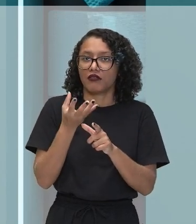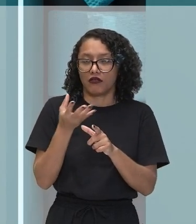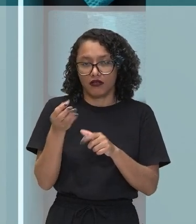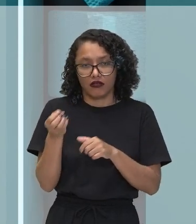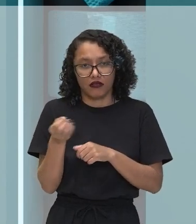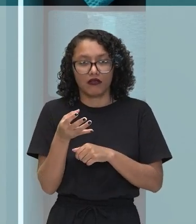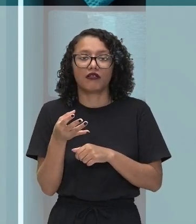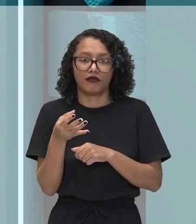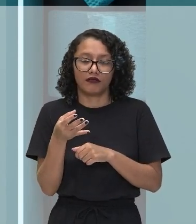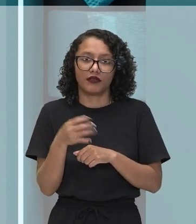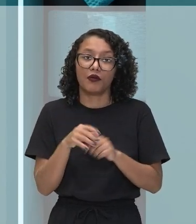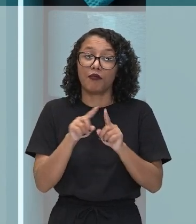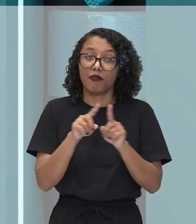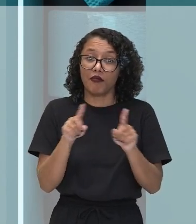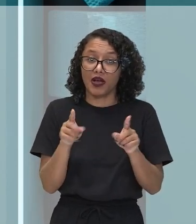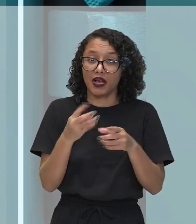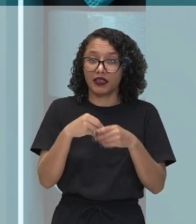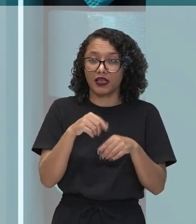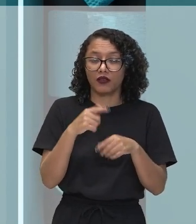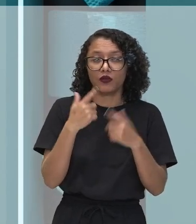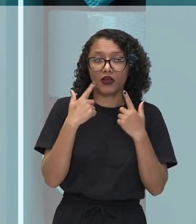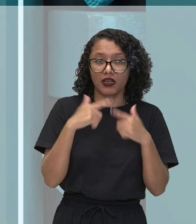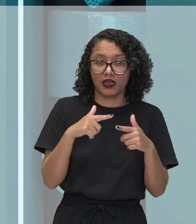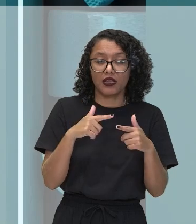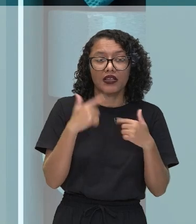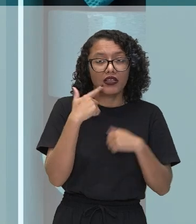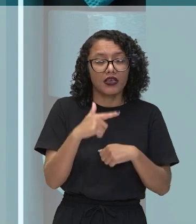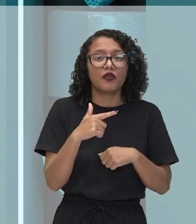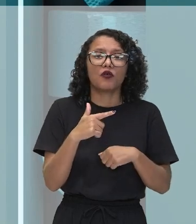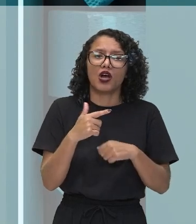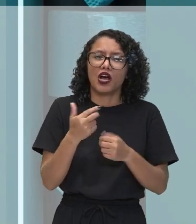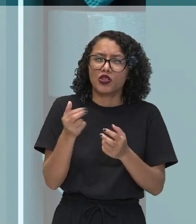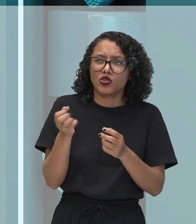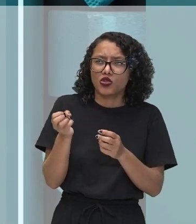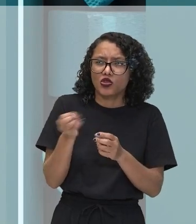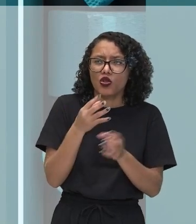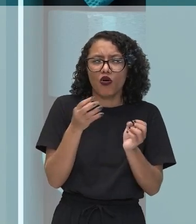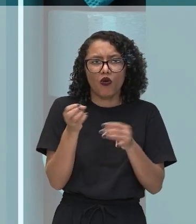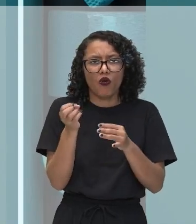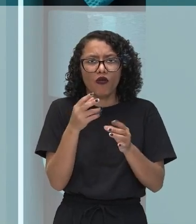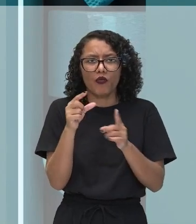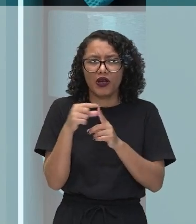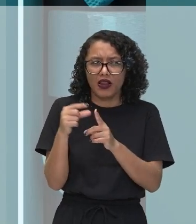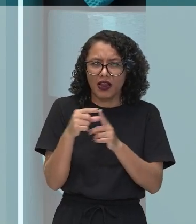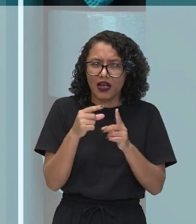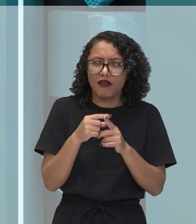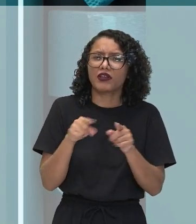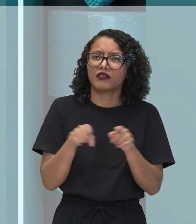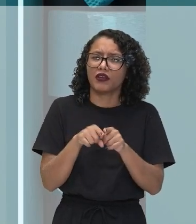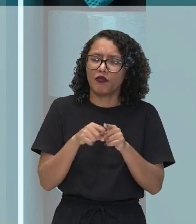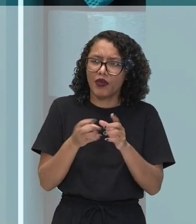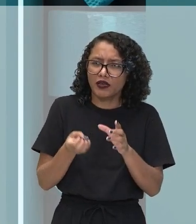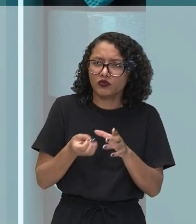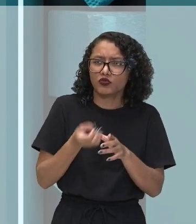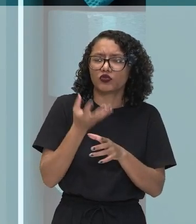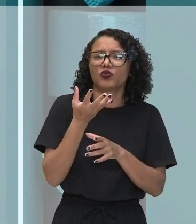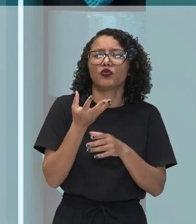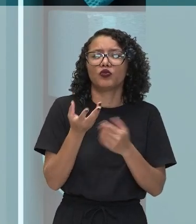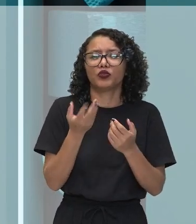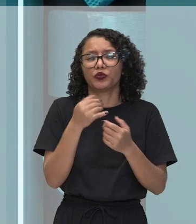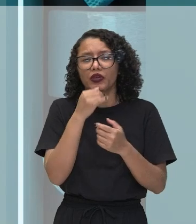língua, as palavras novas elas vão surgindo com as novas tecnologias, com as novas formas de falar, com